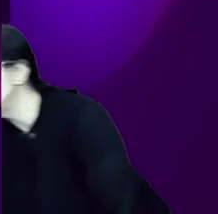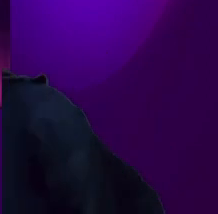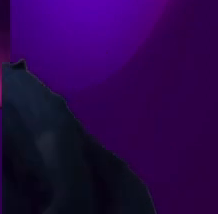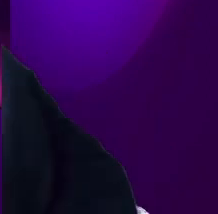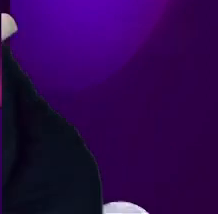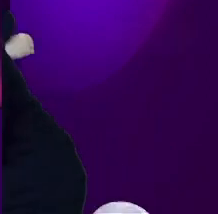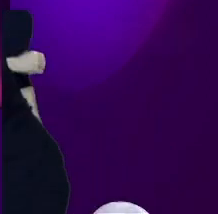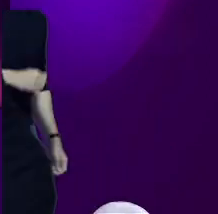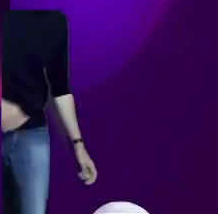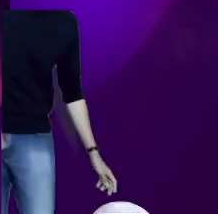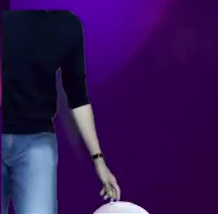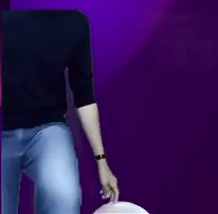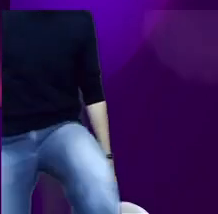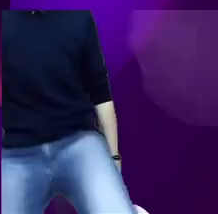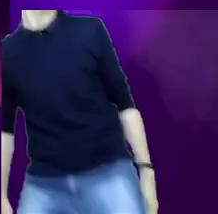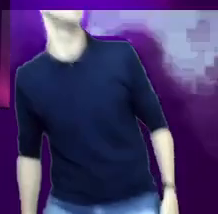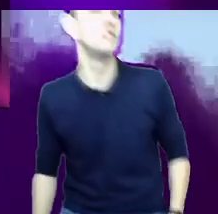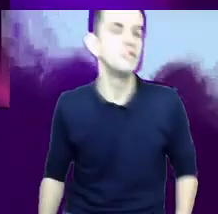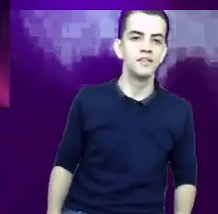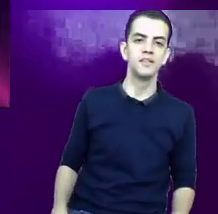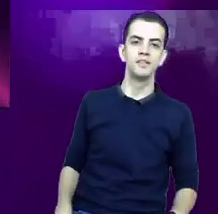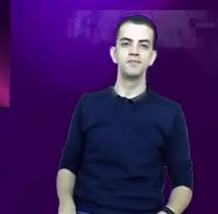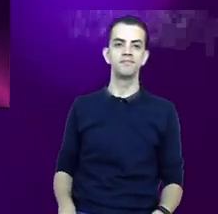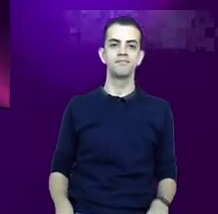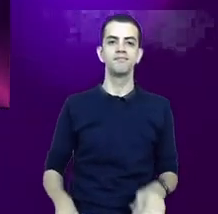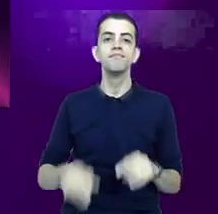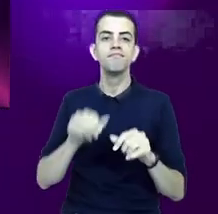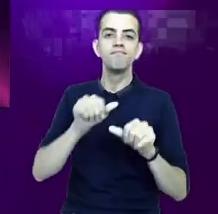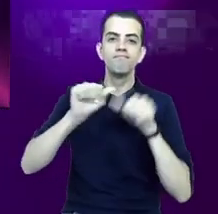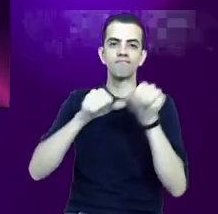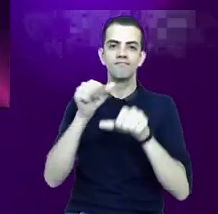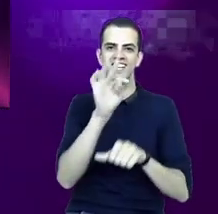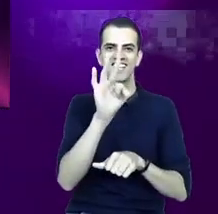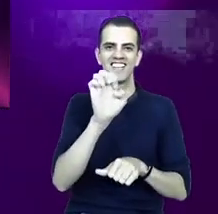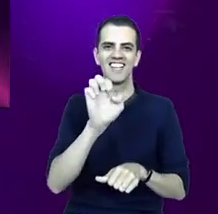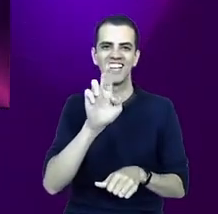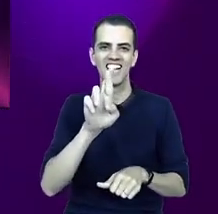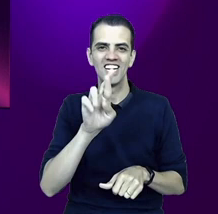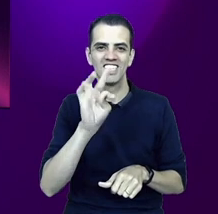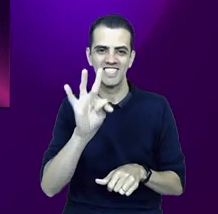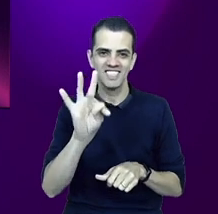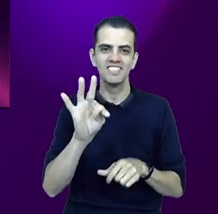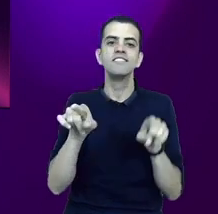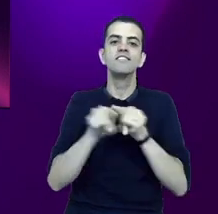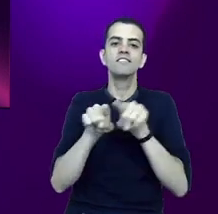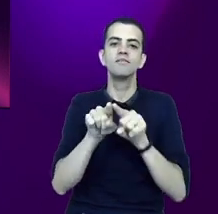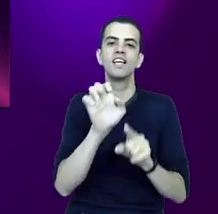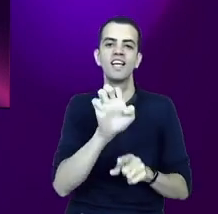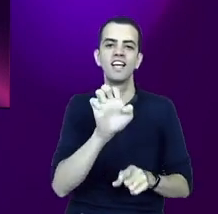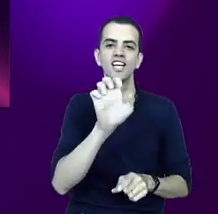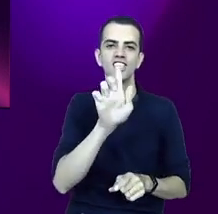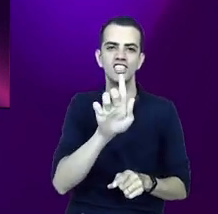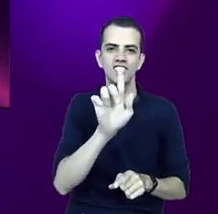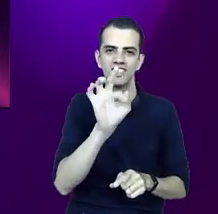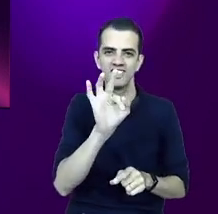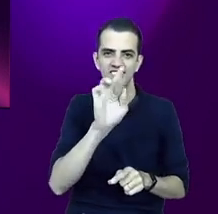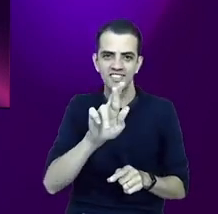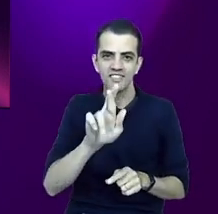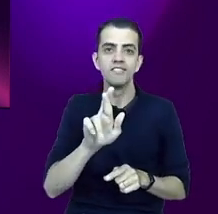Mutação do TERT e amplificação do GFR hoje também são marcadores de mau prognóstico e que